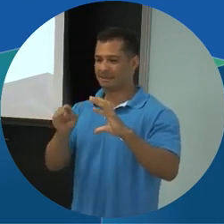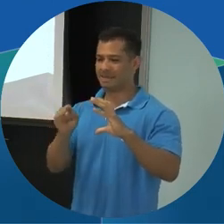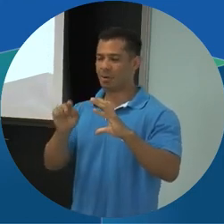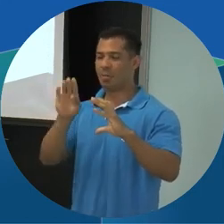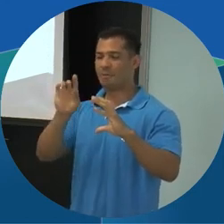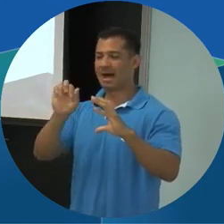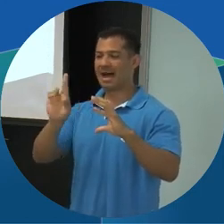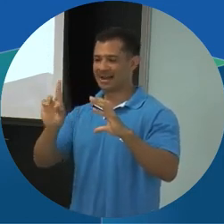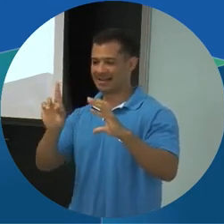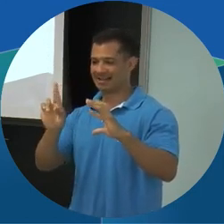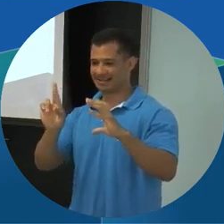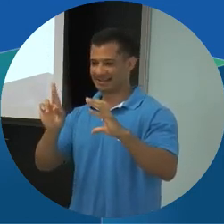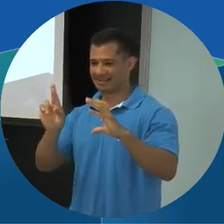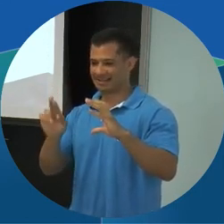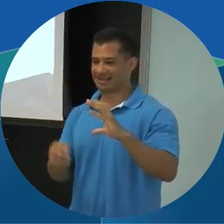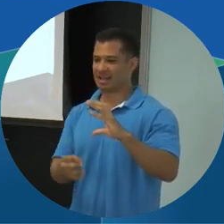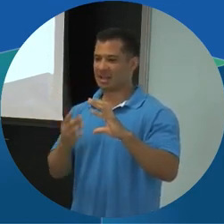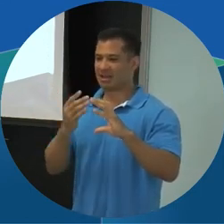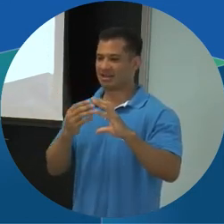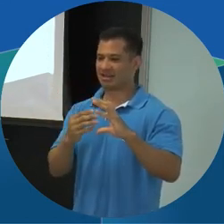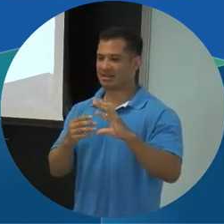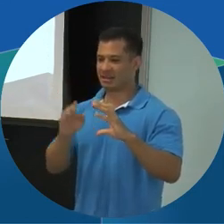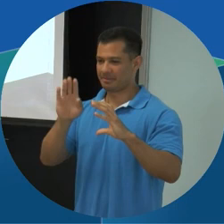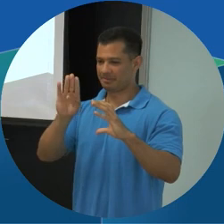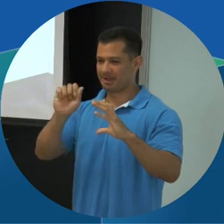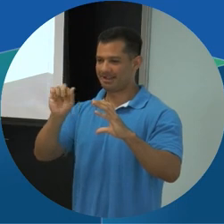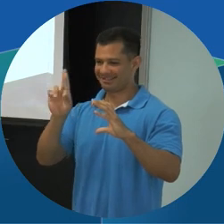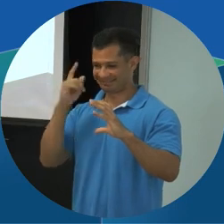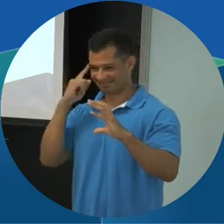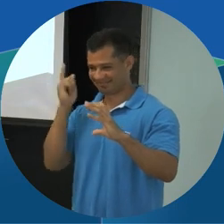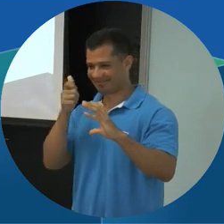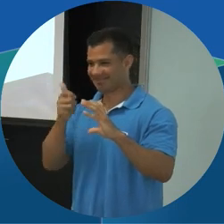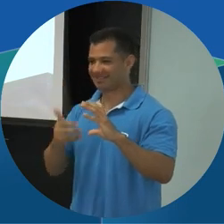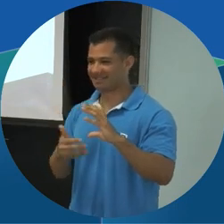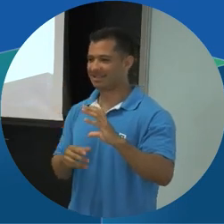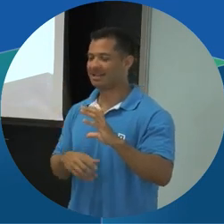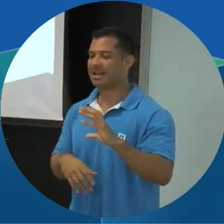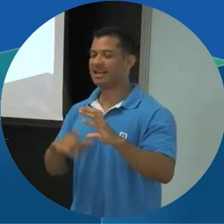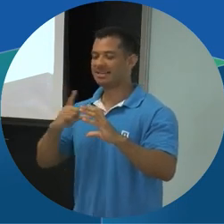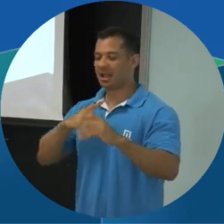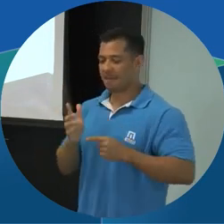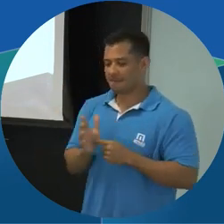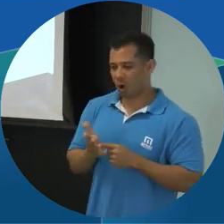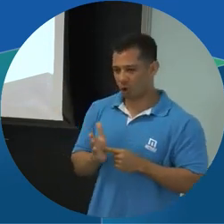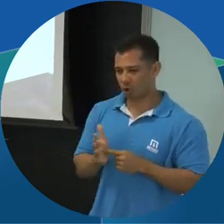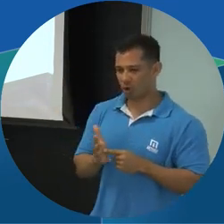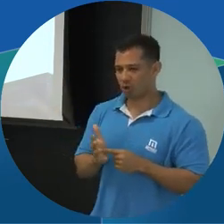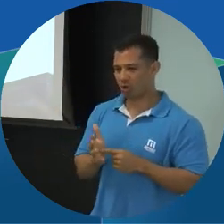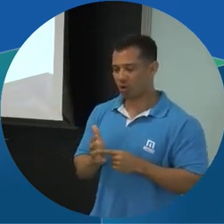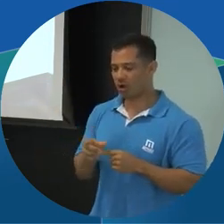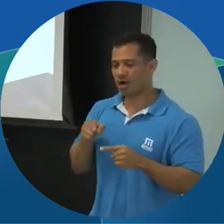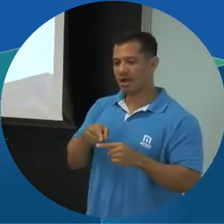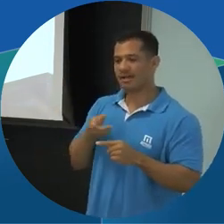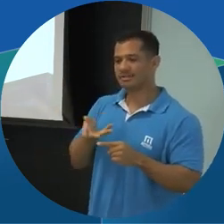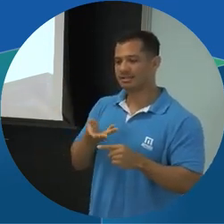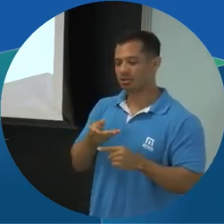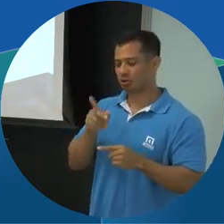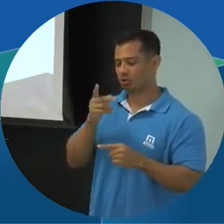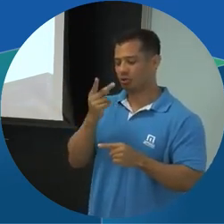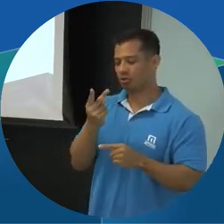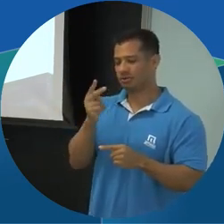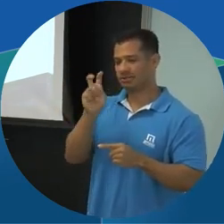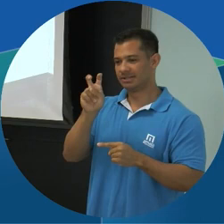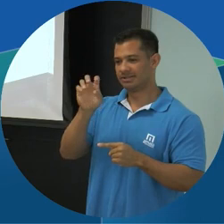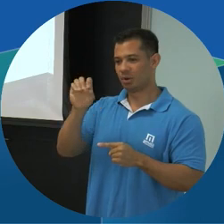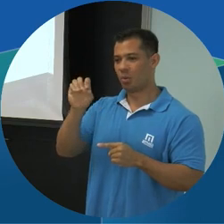por minuto, tá? Impulsionada por um motor a diesel de 6 cilindros de 250 kW, tá?